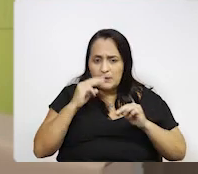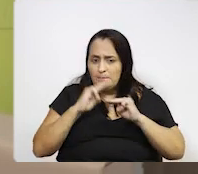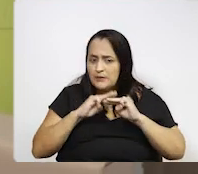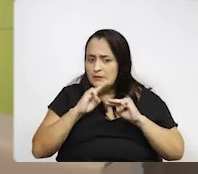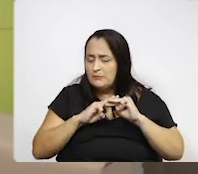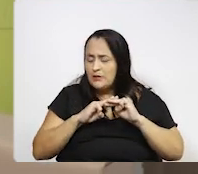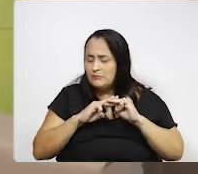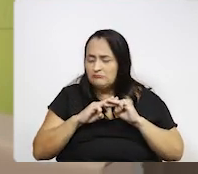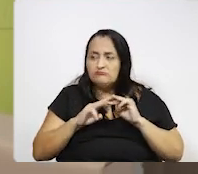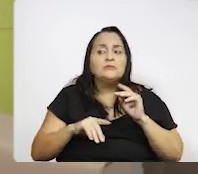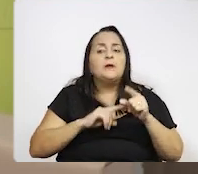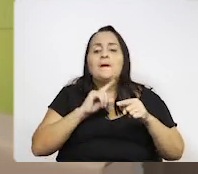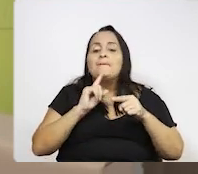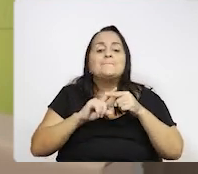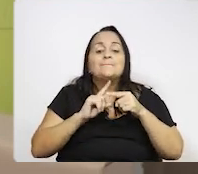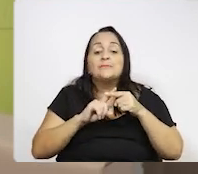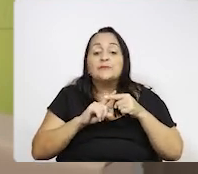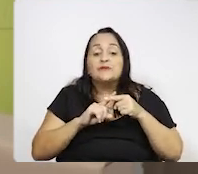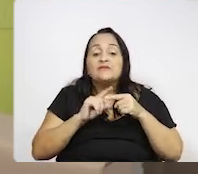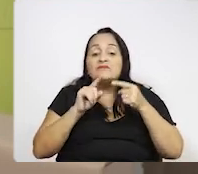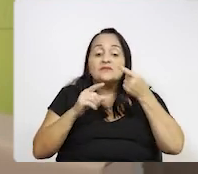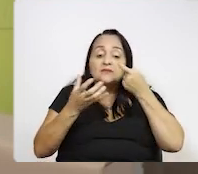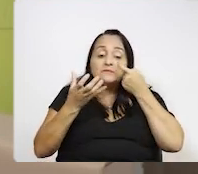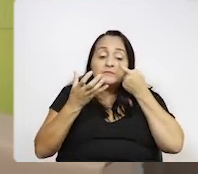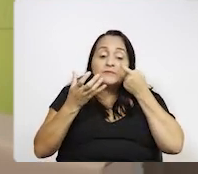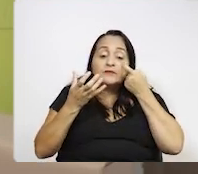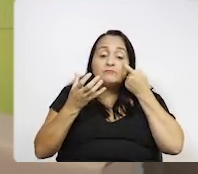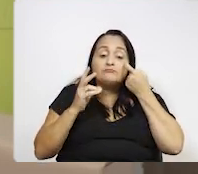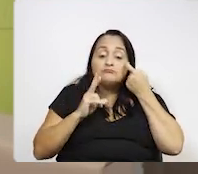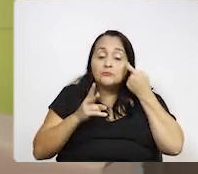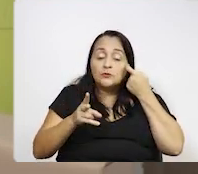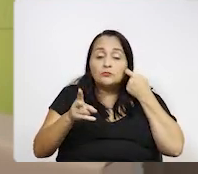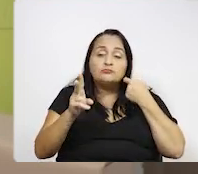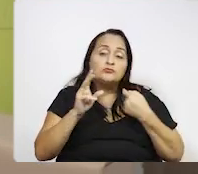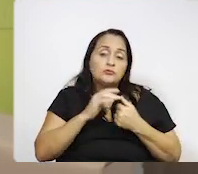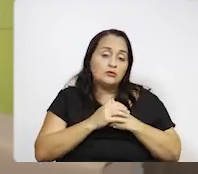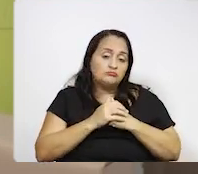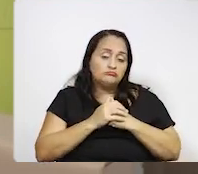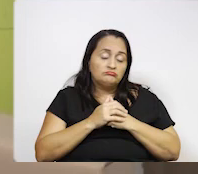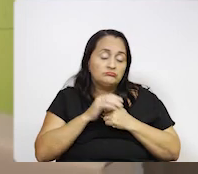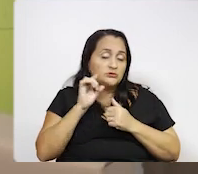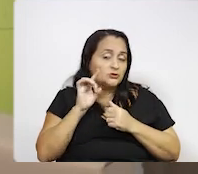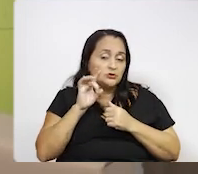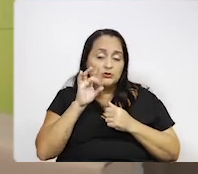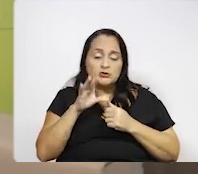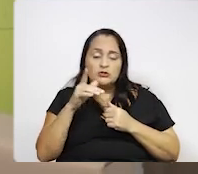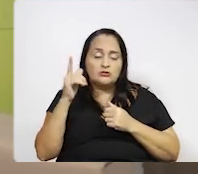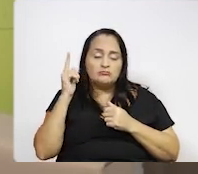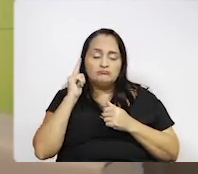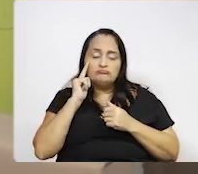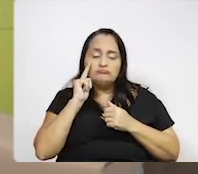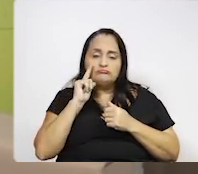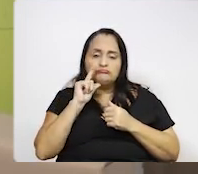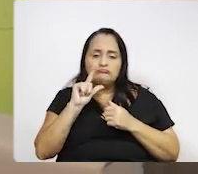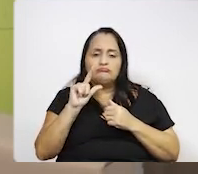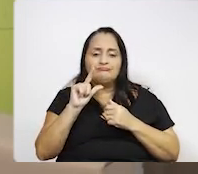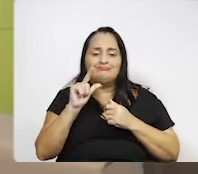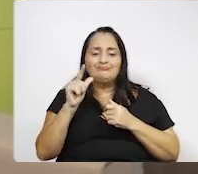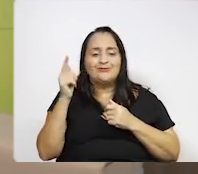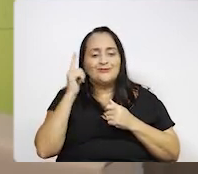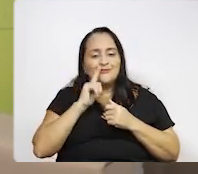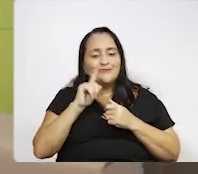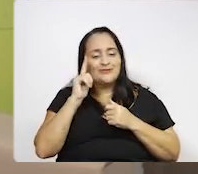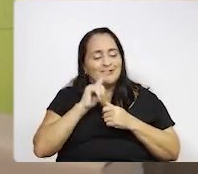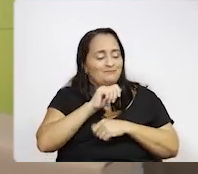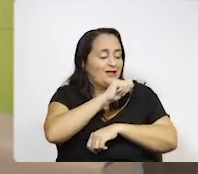vida, por que não continuar aprofundando o que você já aprendeu? Certo? Você só tem a ganhar. Nós só temos a